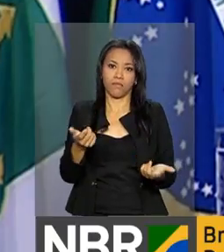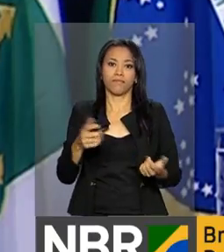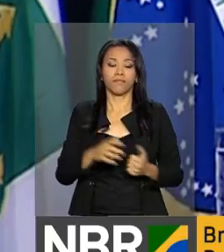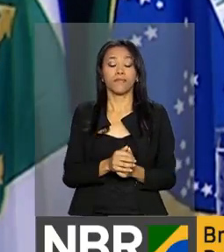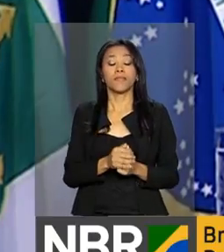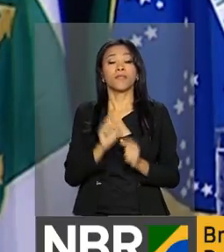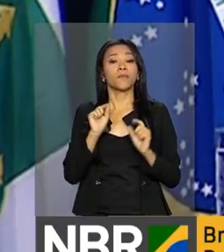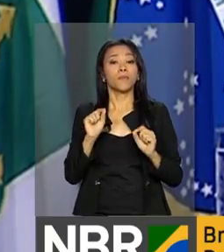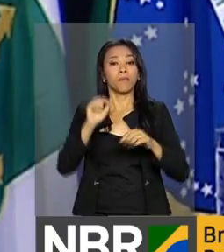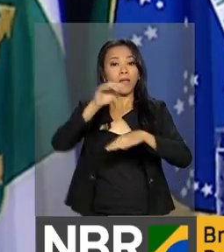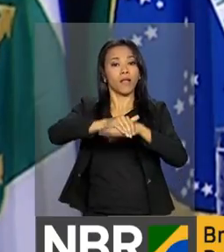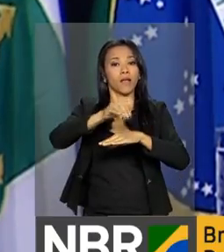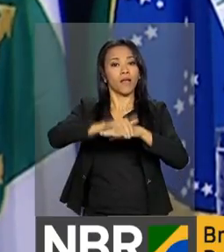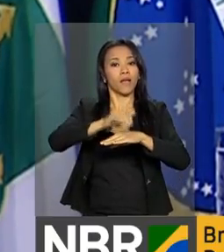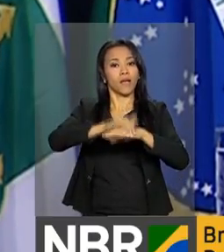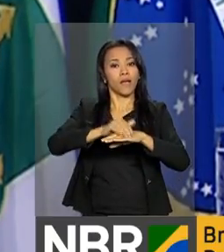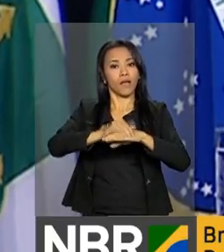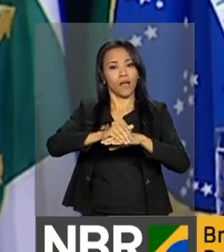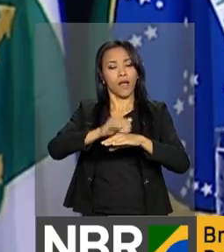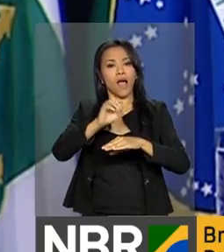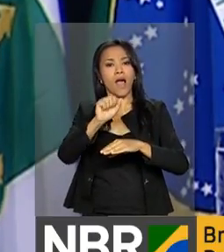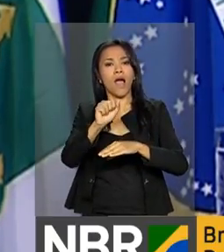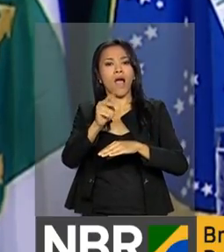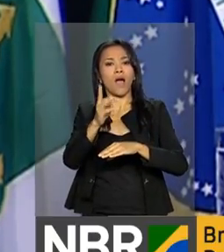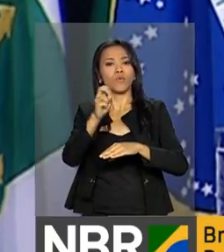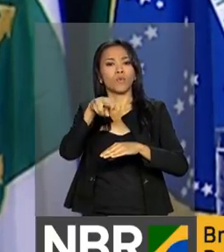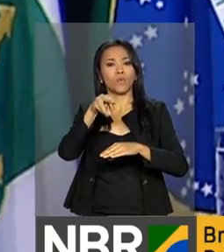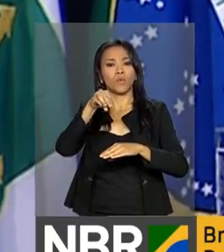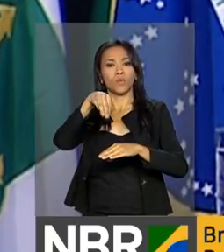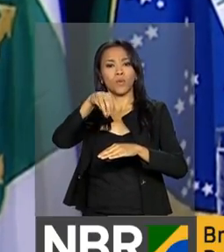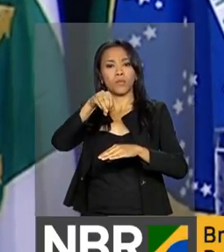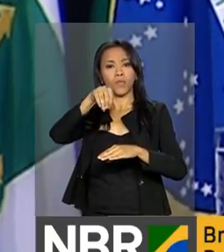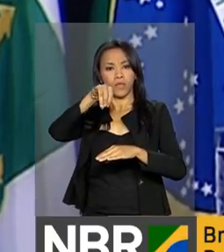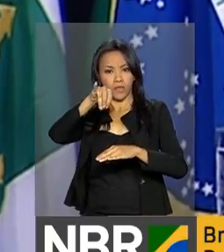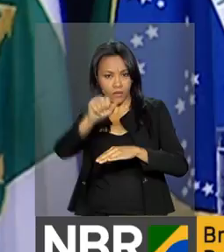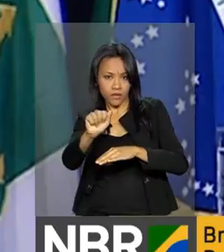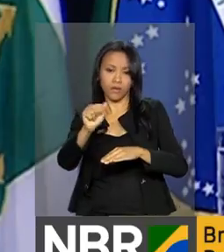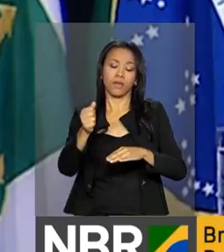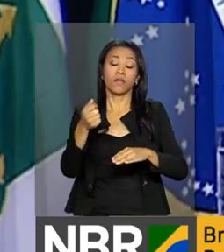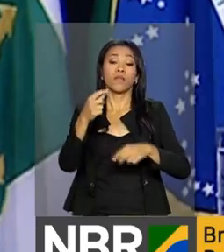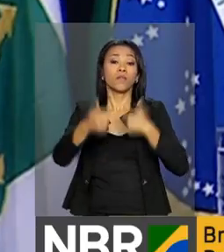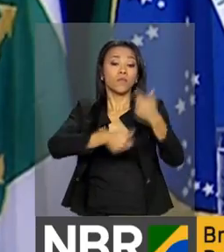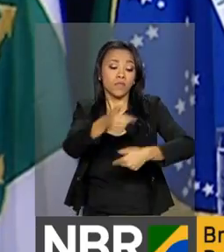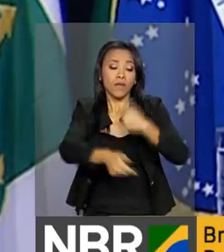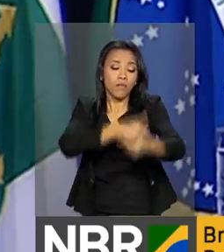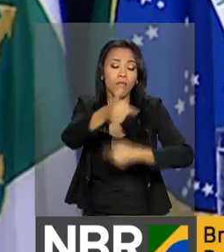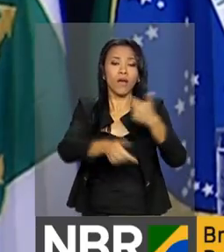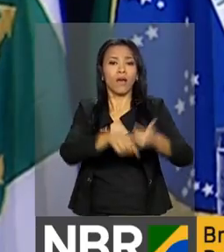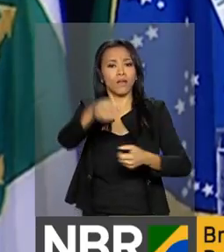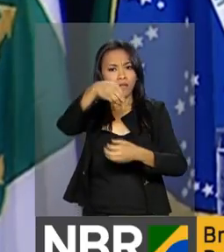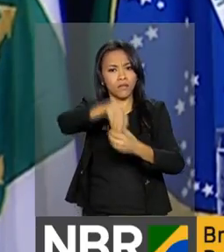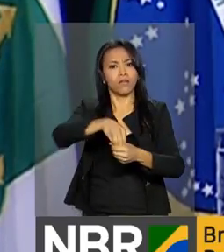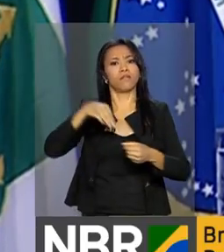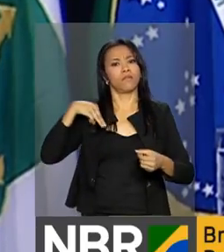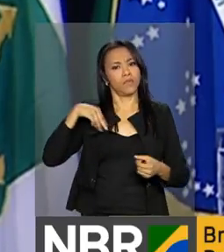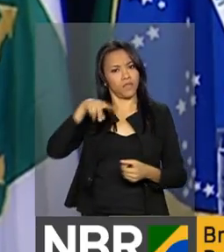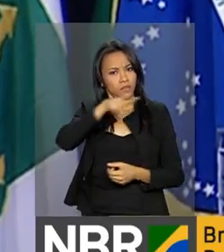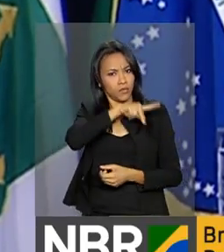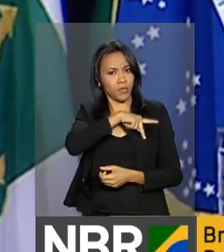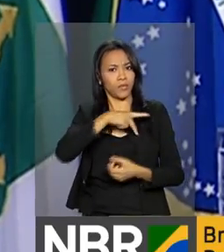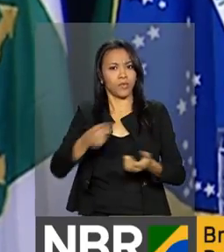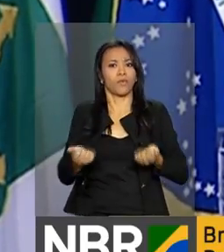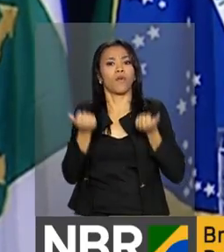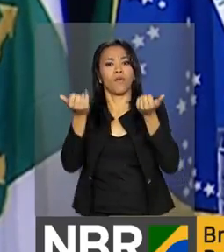pela autonomia de ambos os órgãos na convicção mais absoluta dos serviços que o ministério público estaria ao